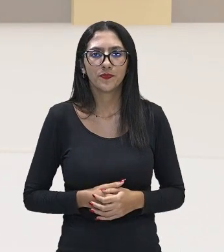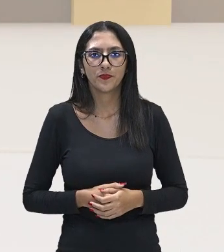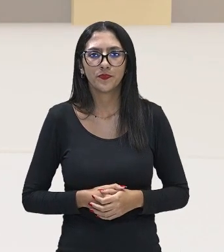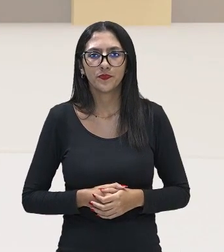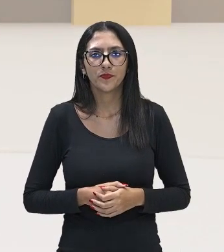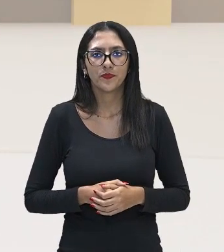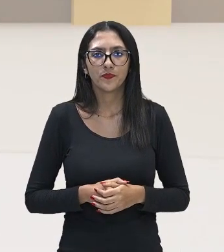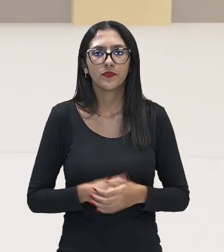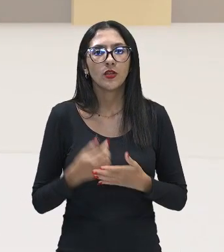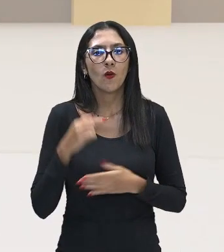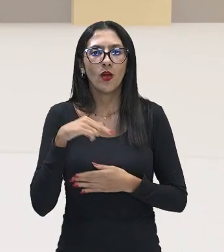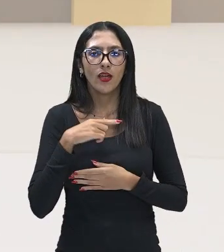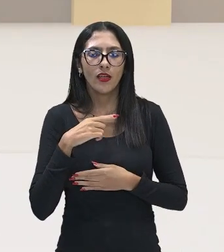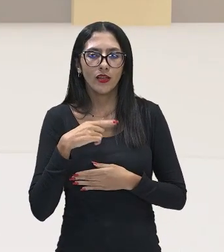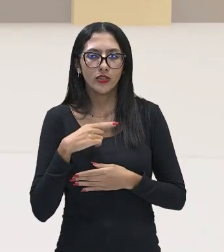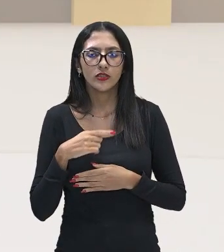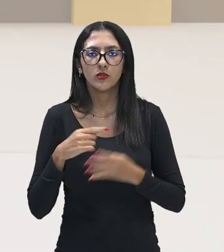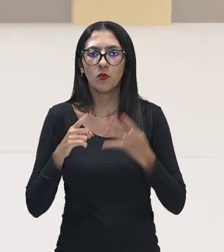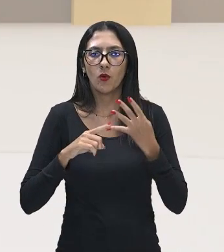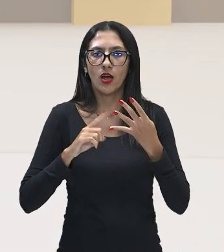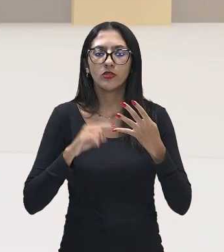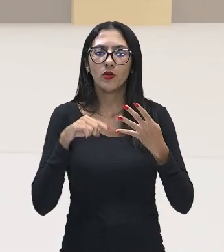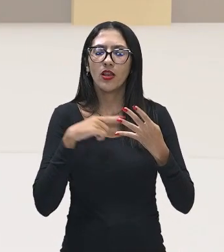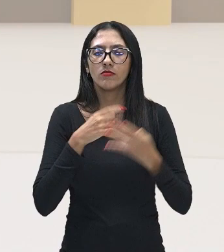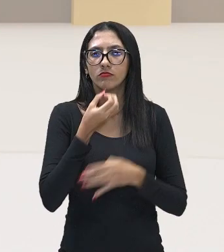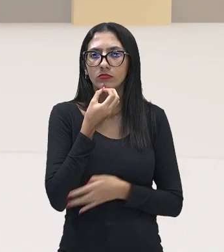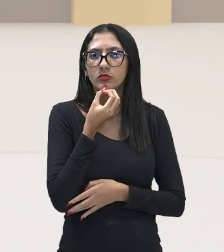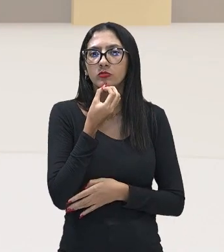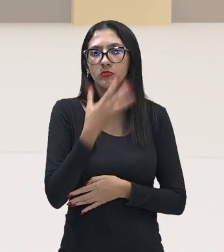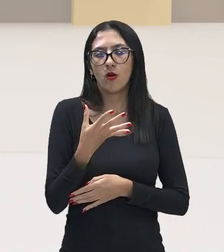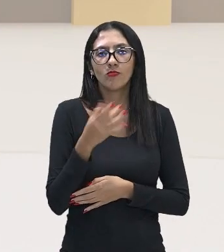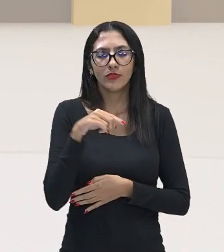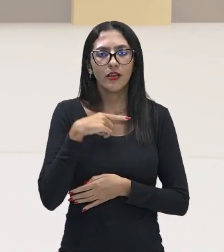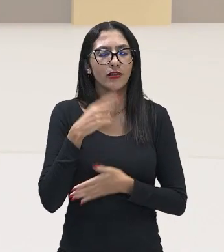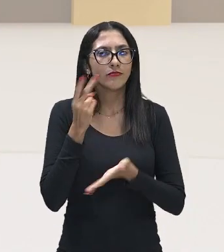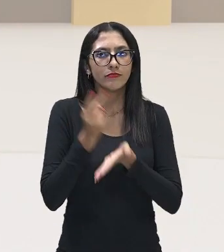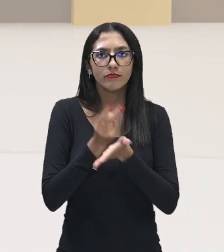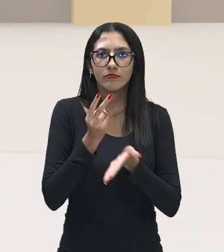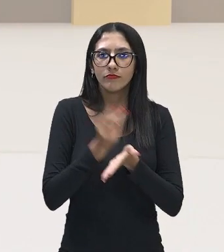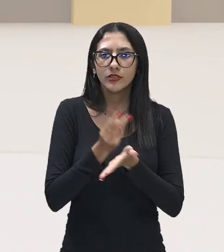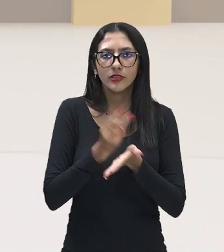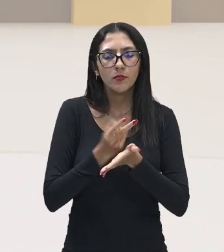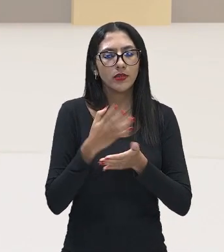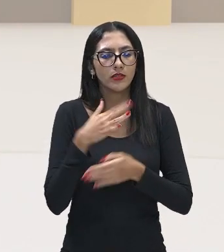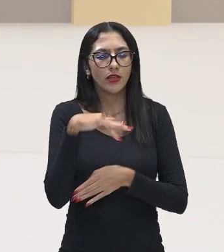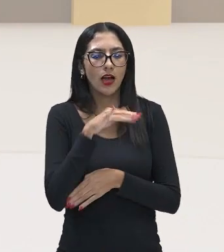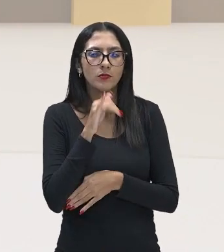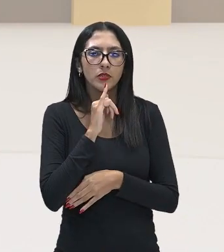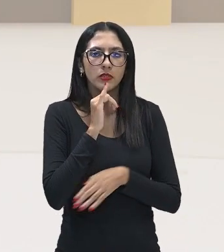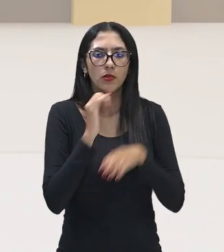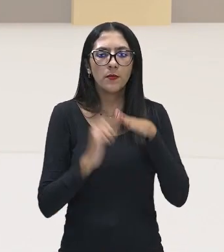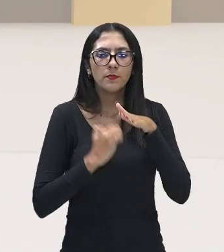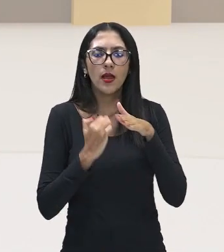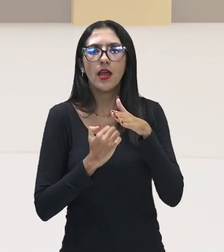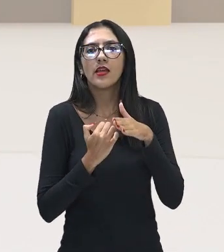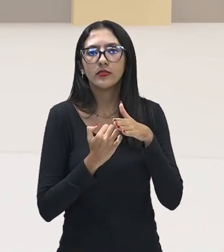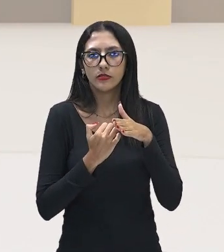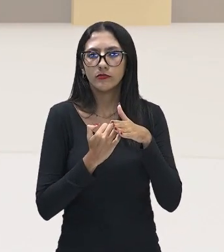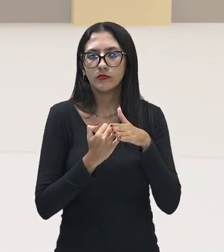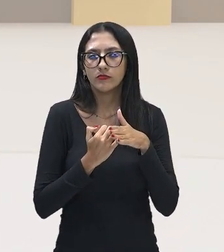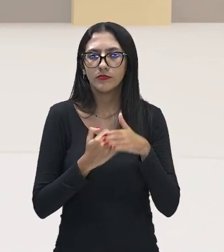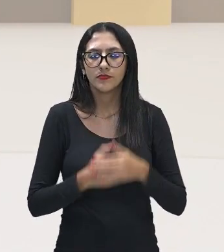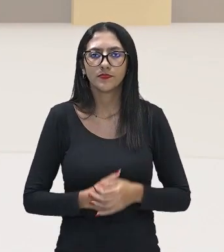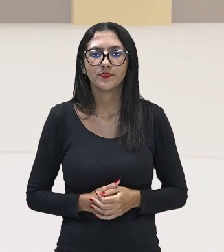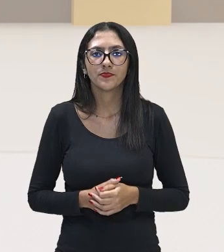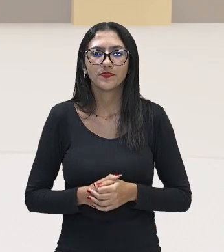fundos imobiliários, ok? Ele vai lhe ajudar, porque ele está sempre ali associado a imóveis, é algo mais físico, tudo bem?